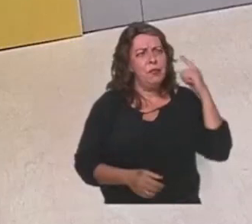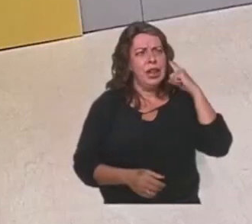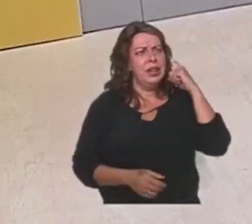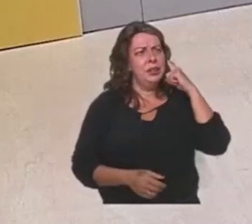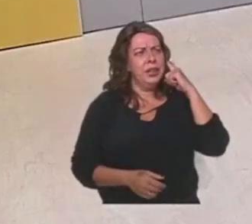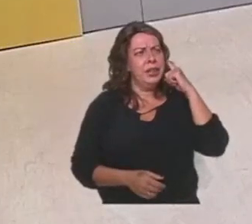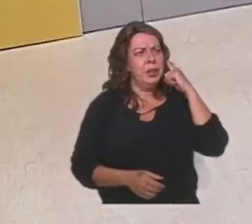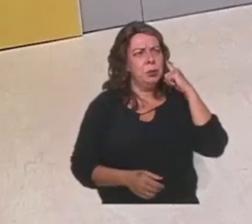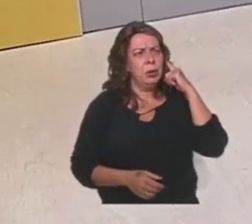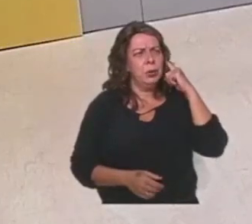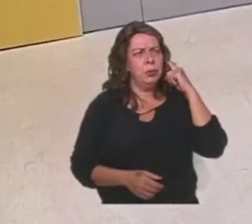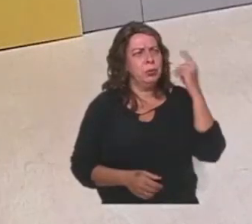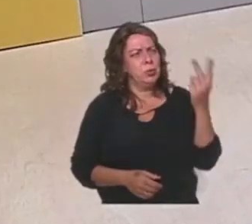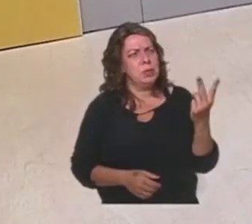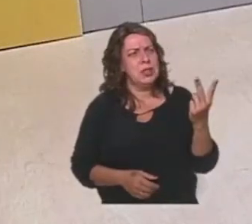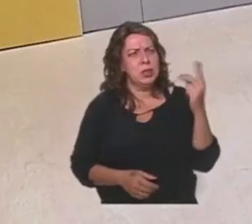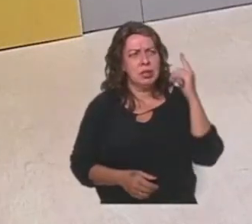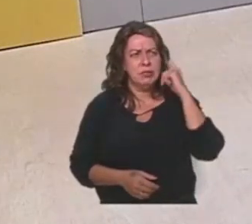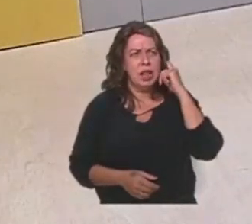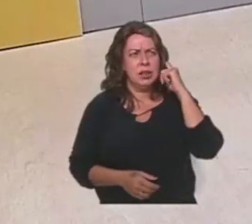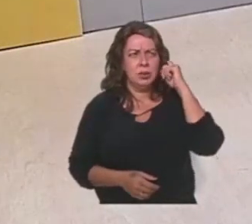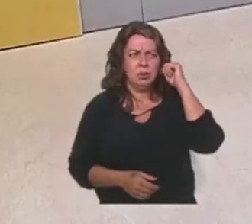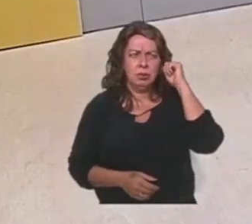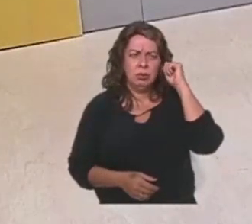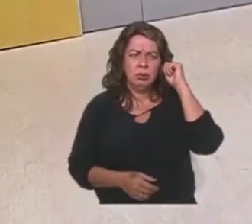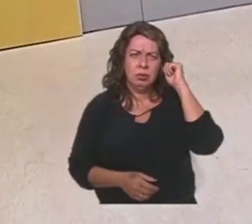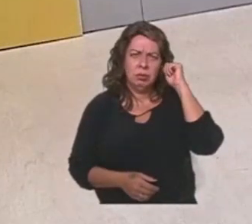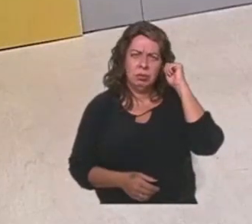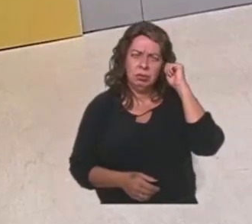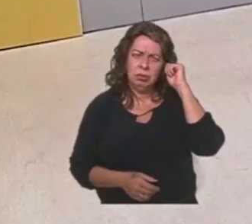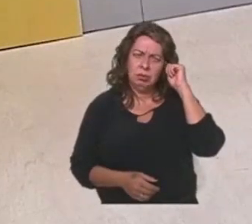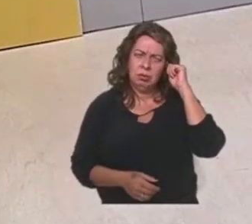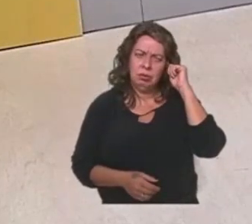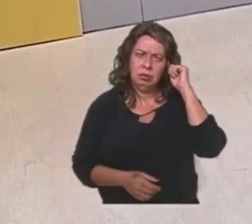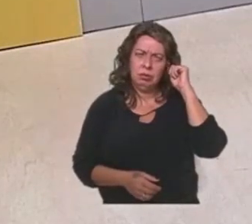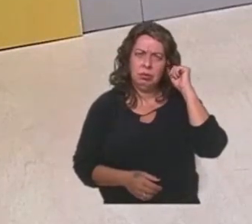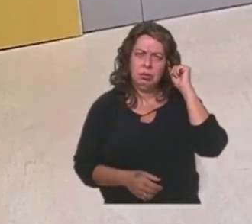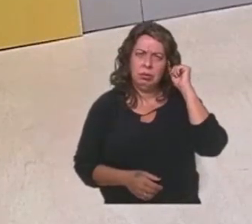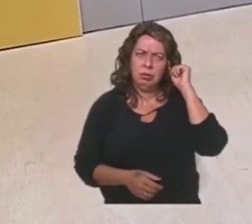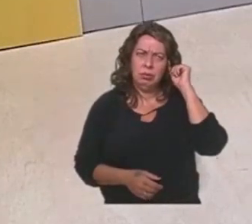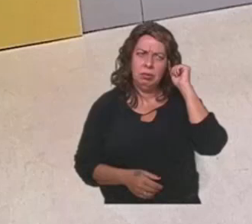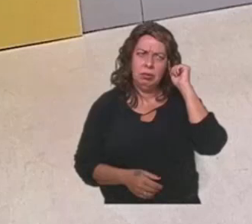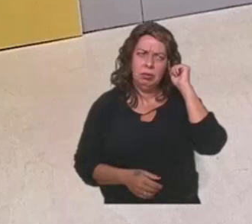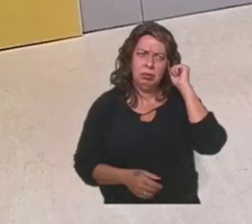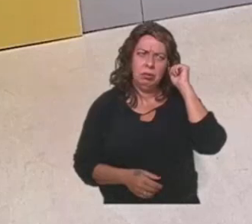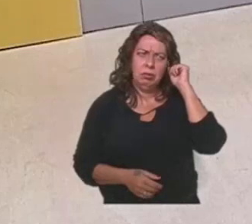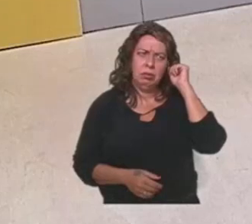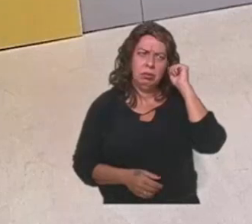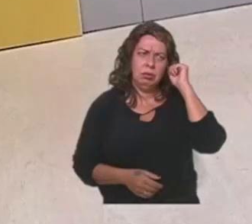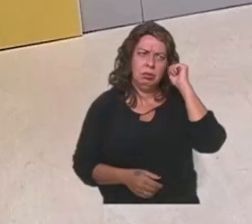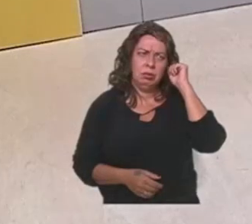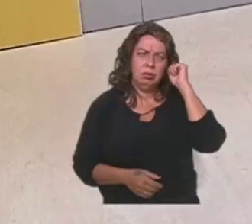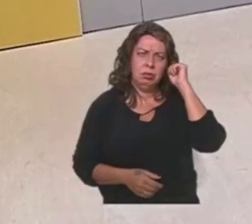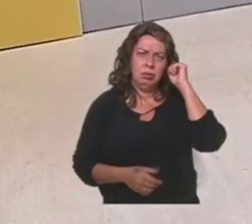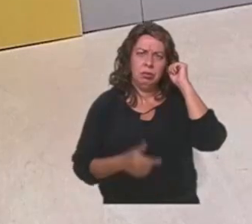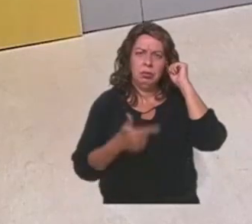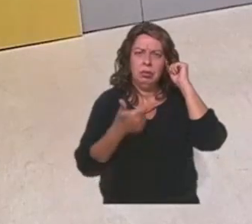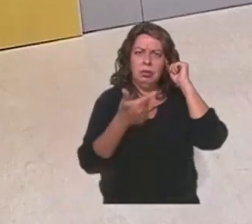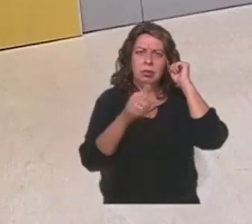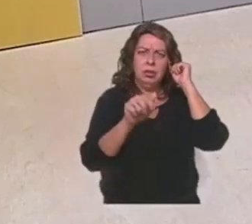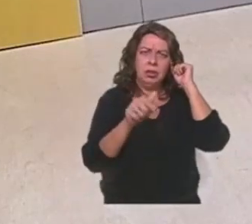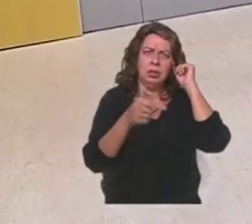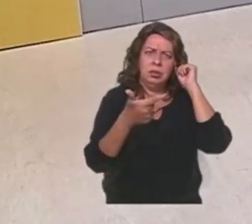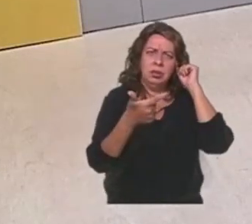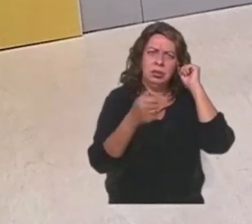18, começa bem com 18. Depois do 18, 27. 27.